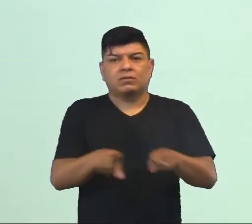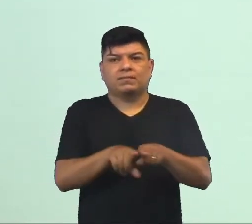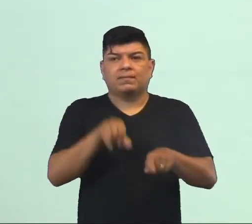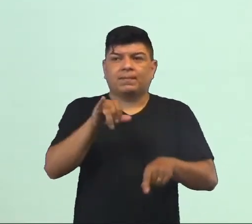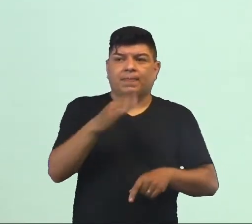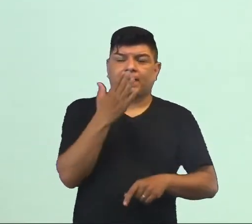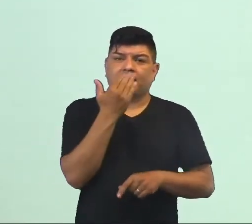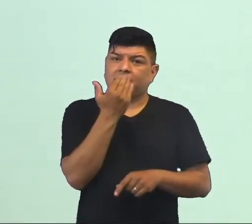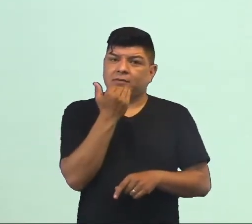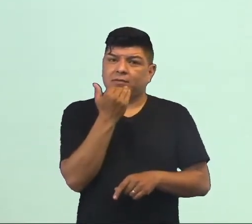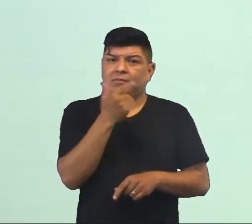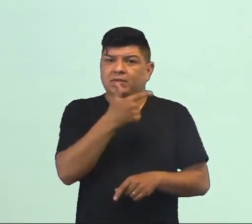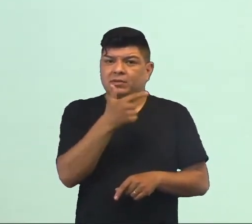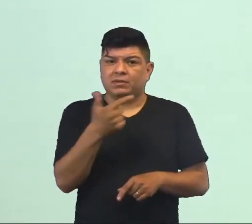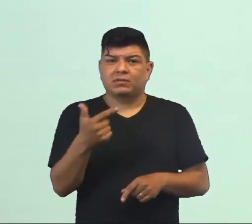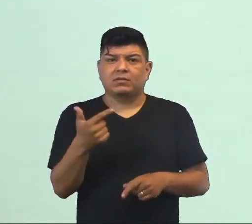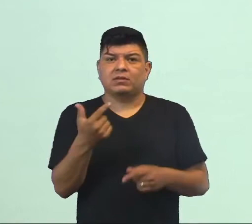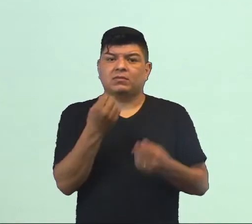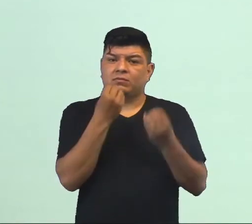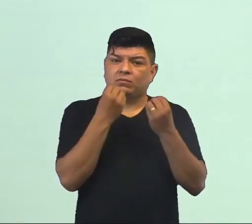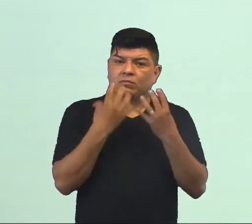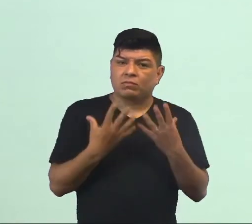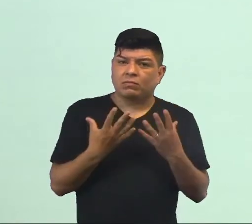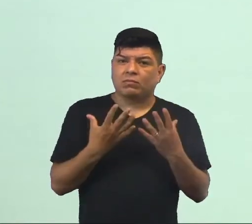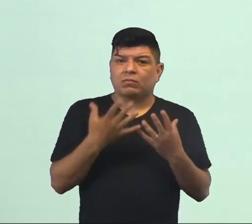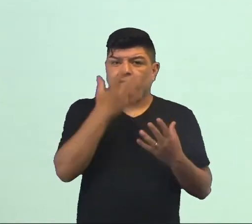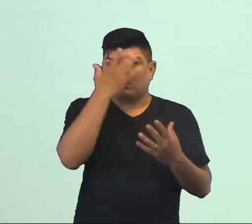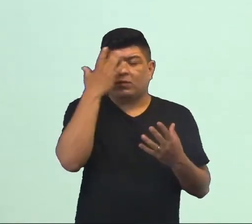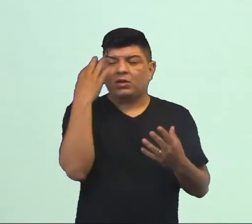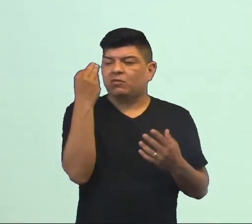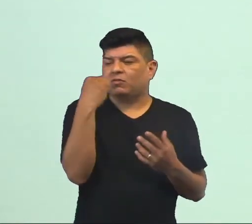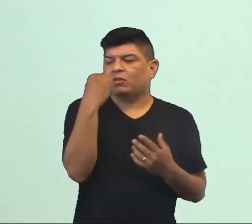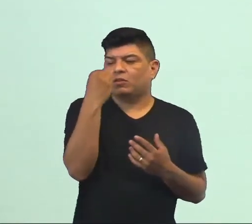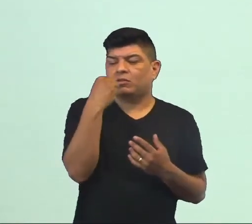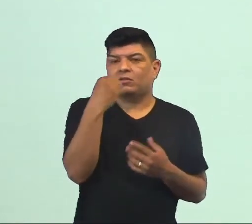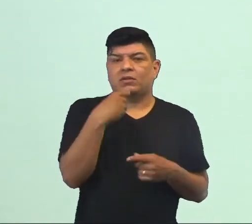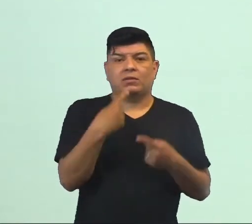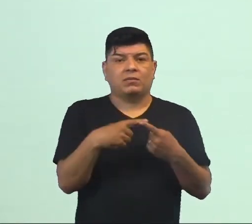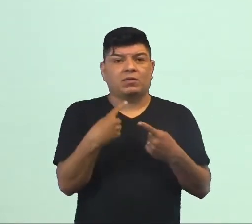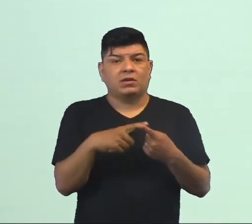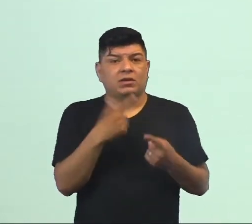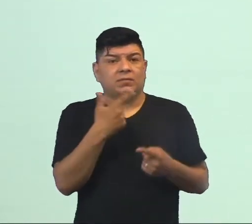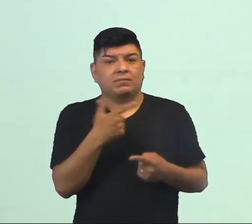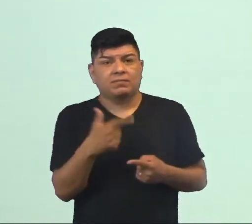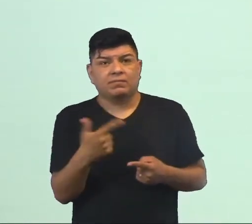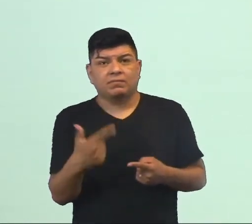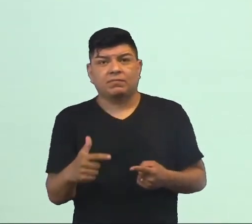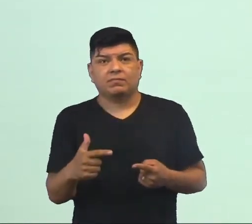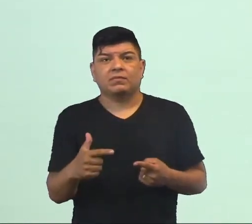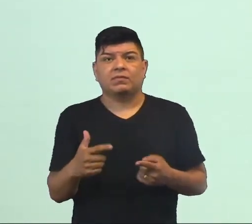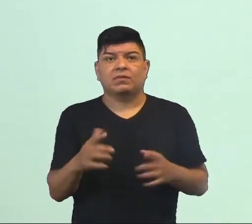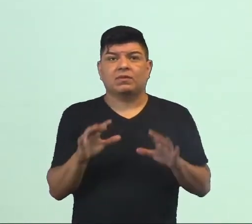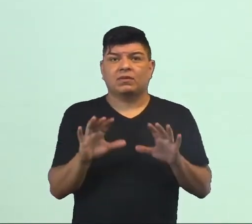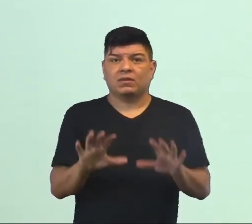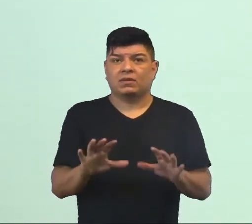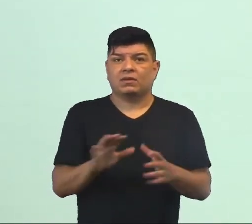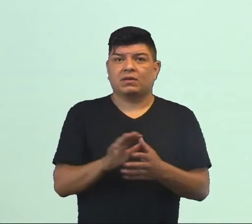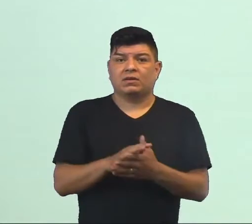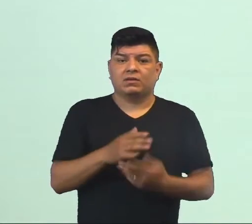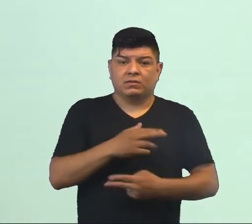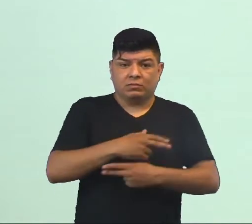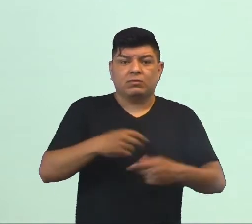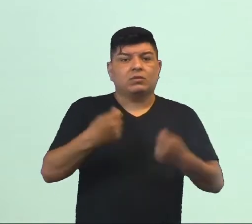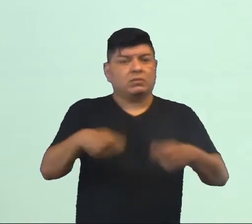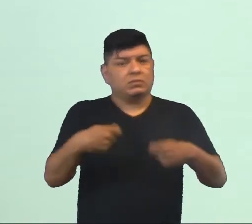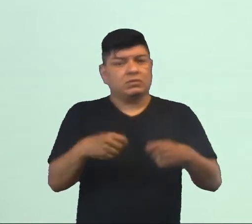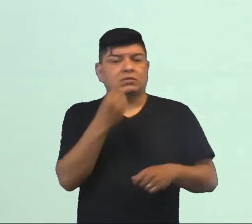comer alimentos que não têm nutrientes nenhum, você vai ficar uma pessoa fraca, porque você não está tendo, o organismo não está tendo os nutrientes